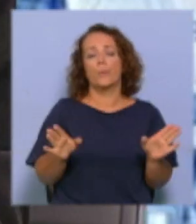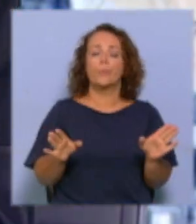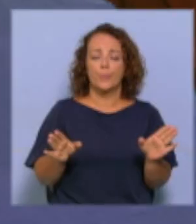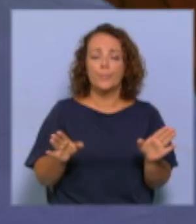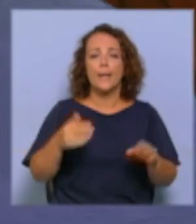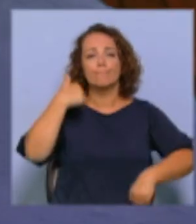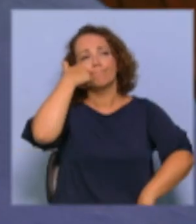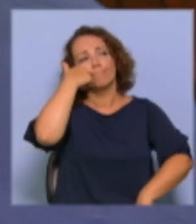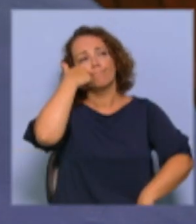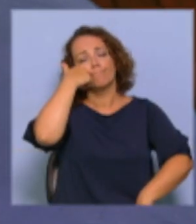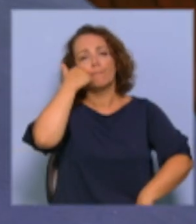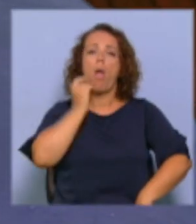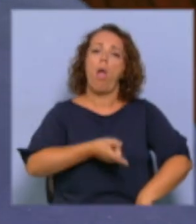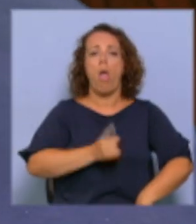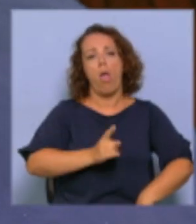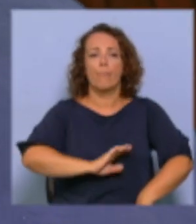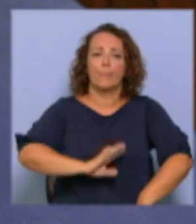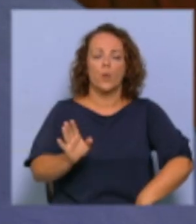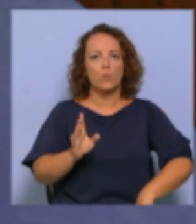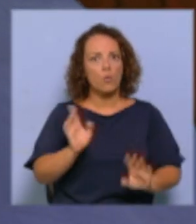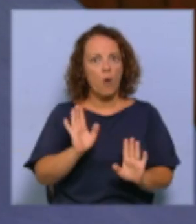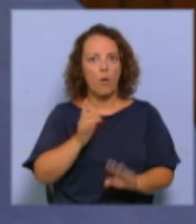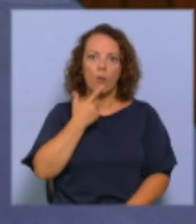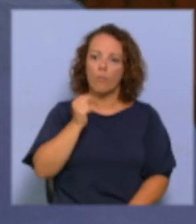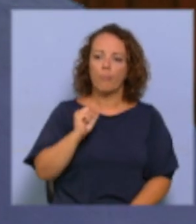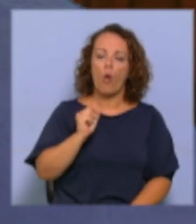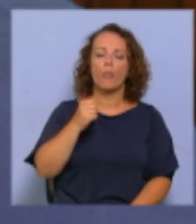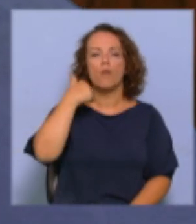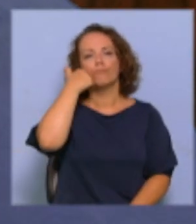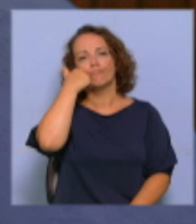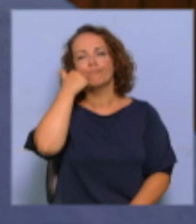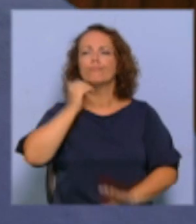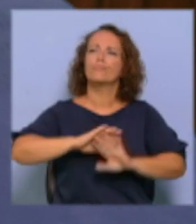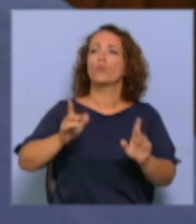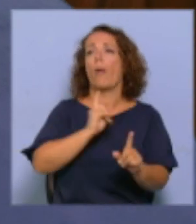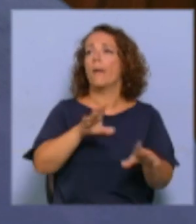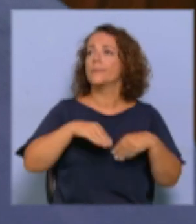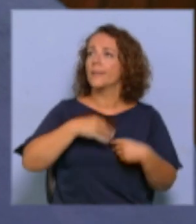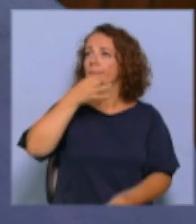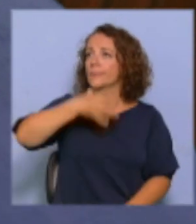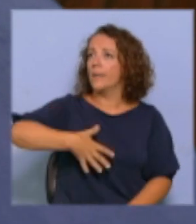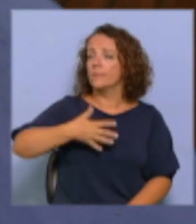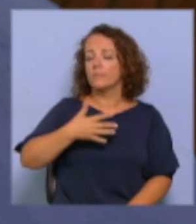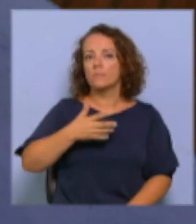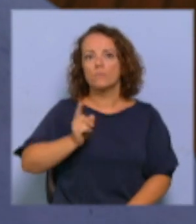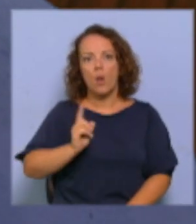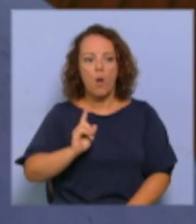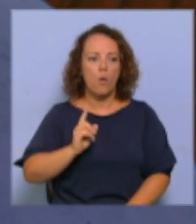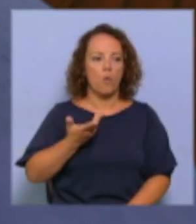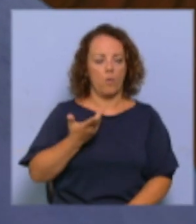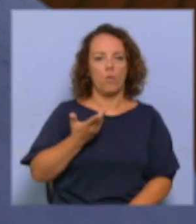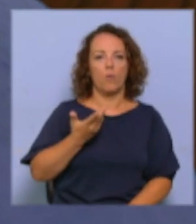os braços. E precisamos de não cruzar os braços e não nos acomodarmos. Não nos instalarmos naquilo que é muitas